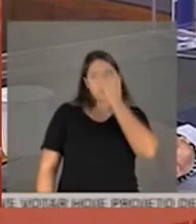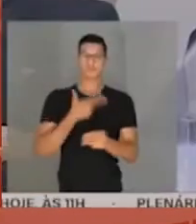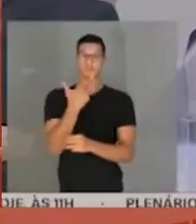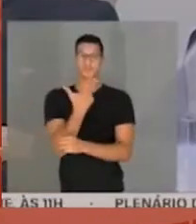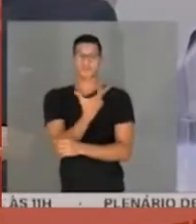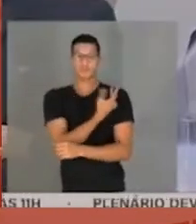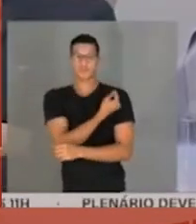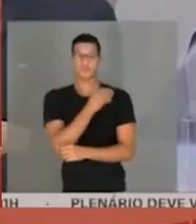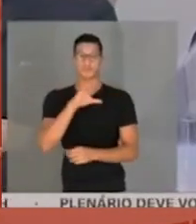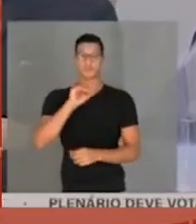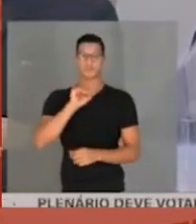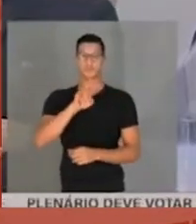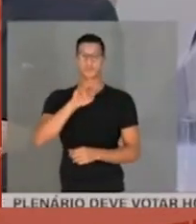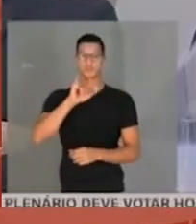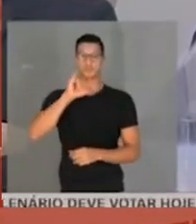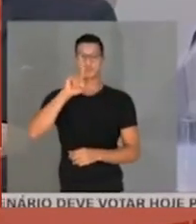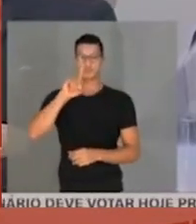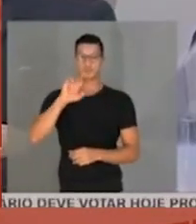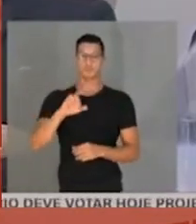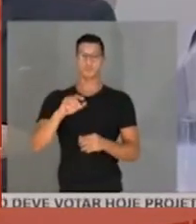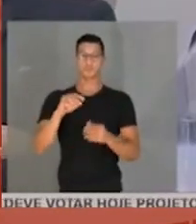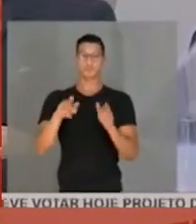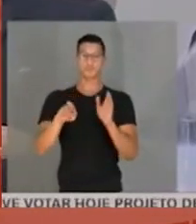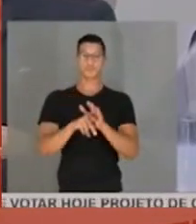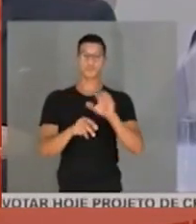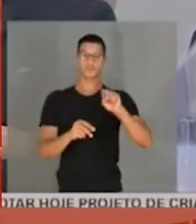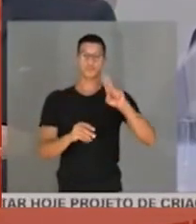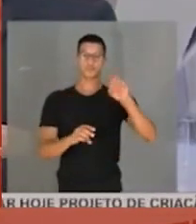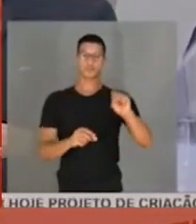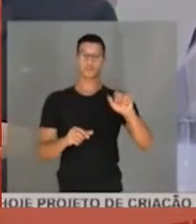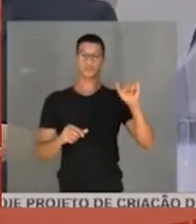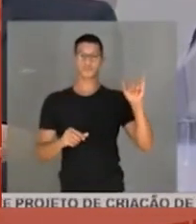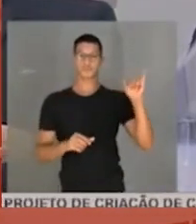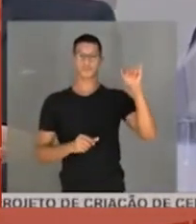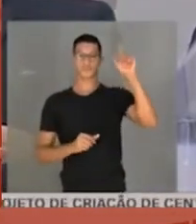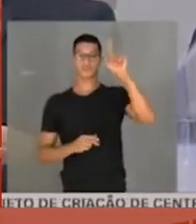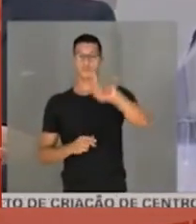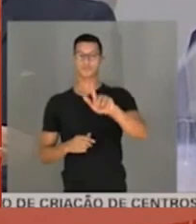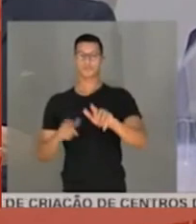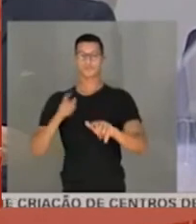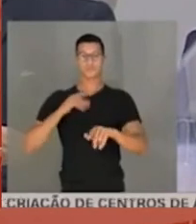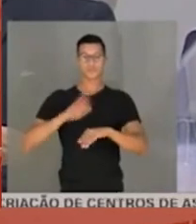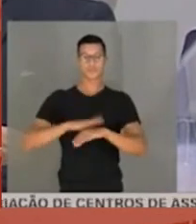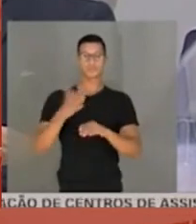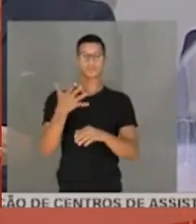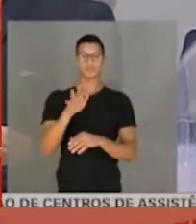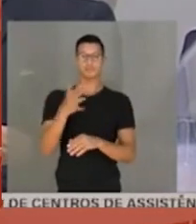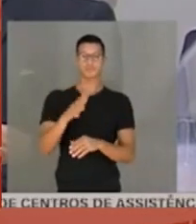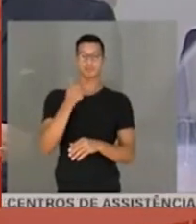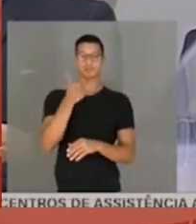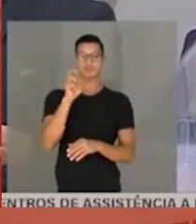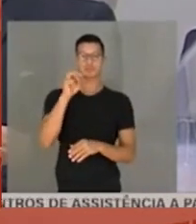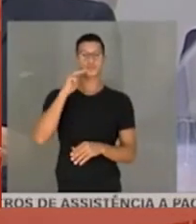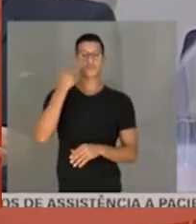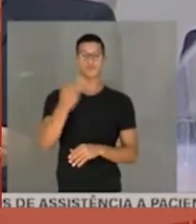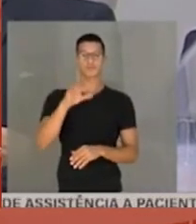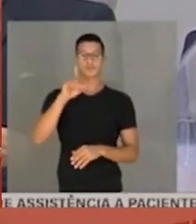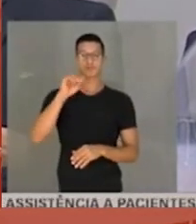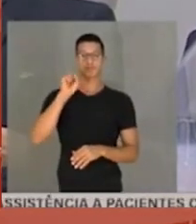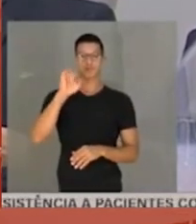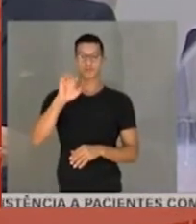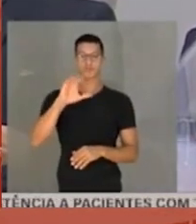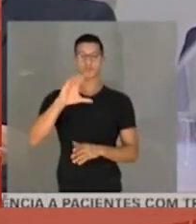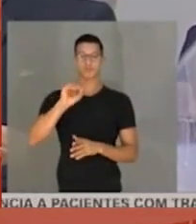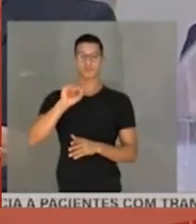e o elemento mais importante da política nacional nesse momento e nas próximas